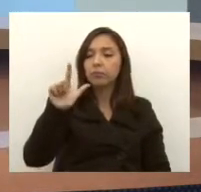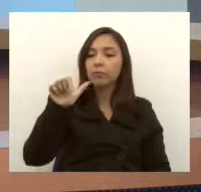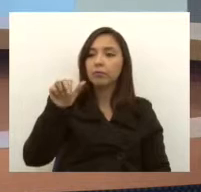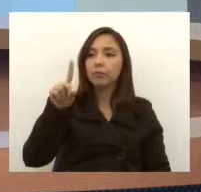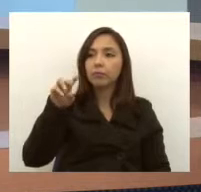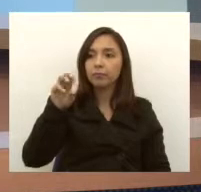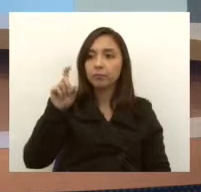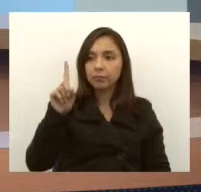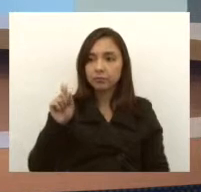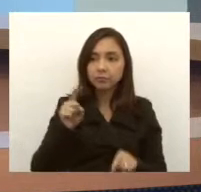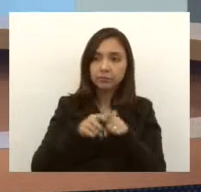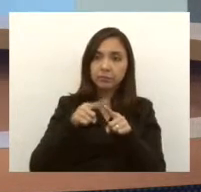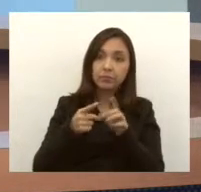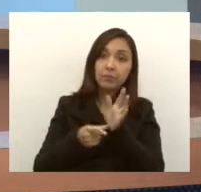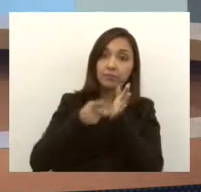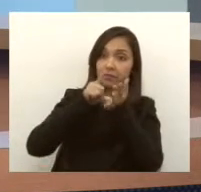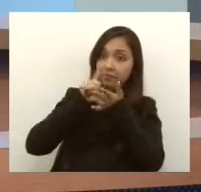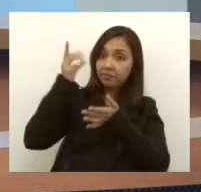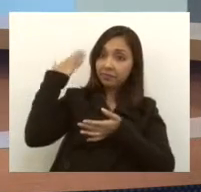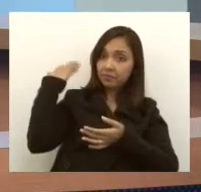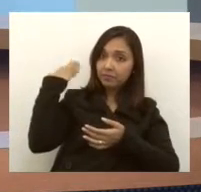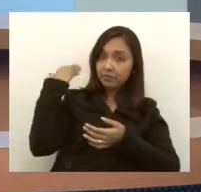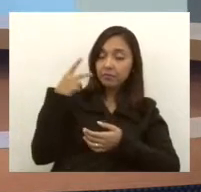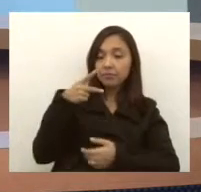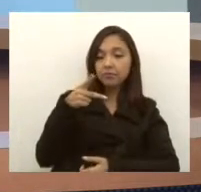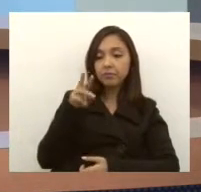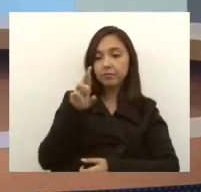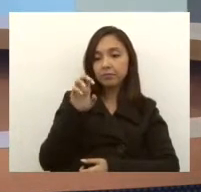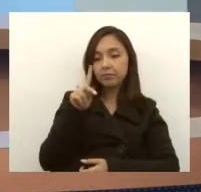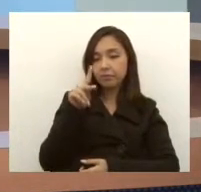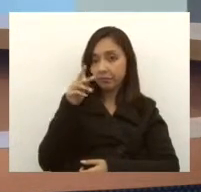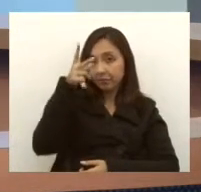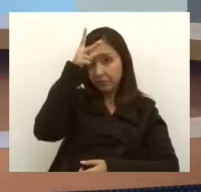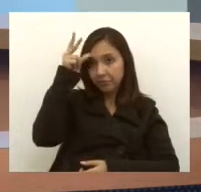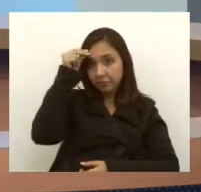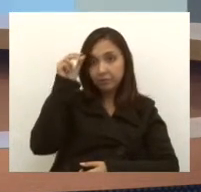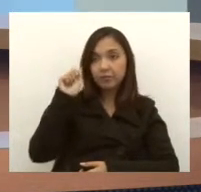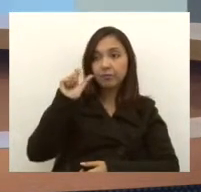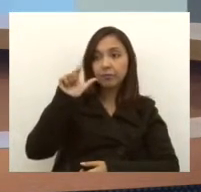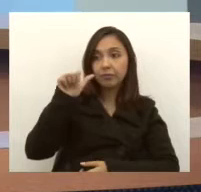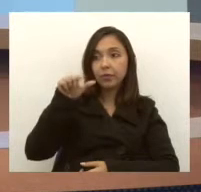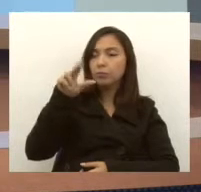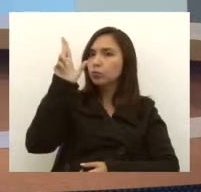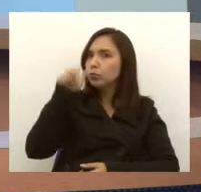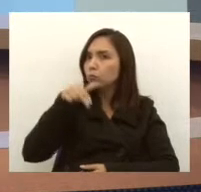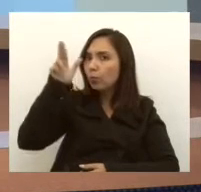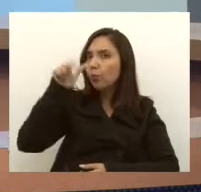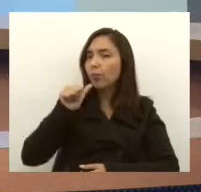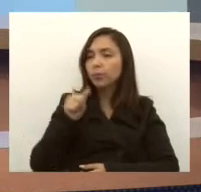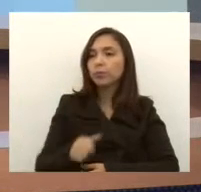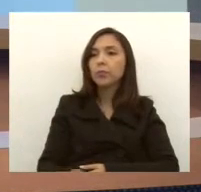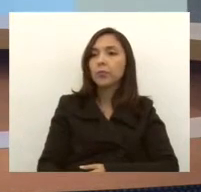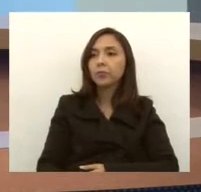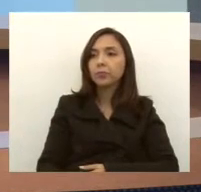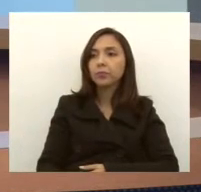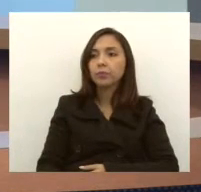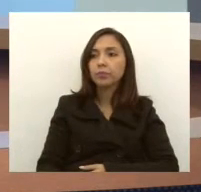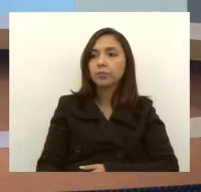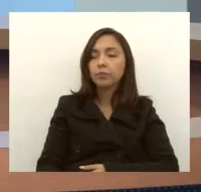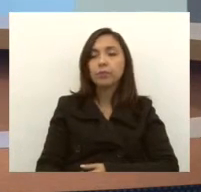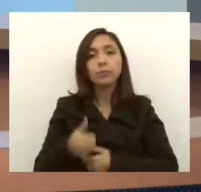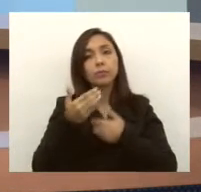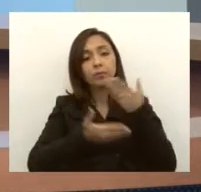do prefeito Almeida nesta cidade, nunca na história desta cidade se falou